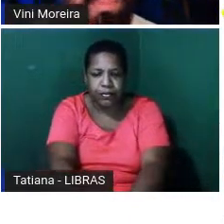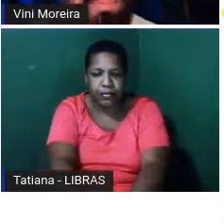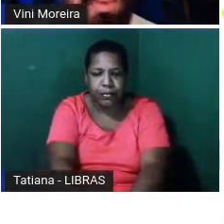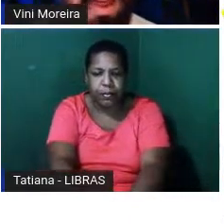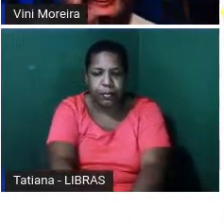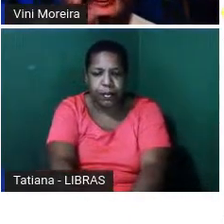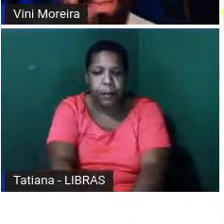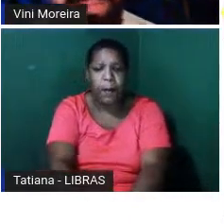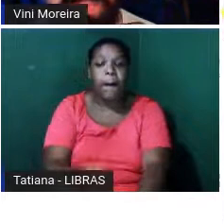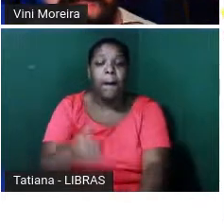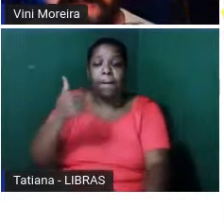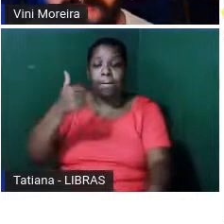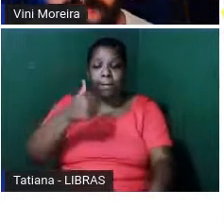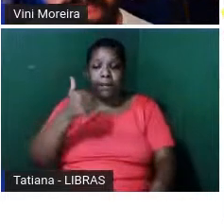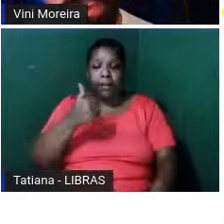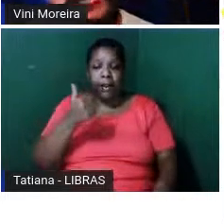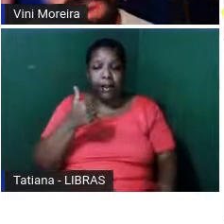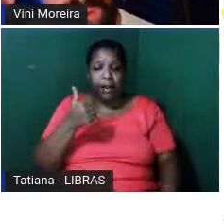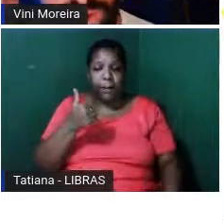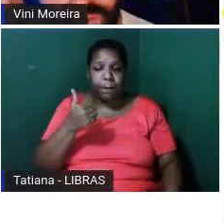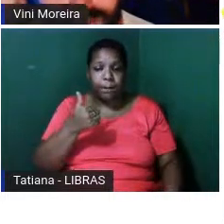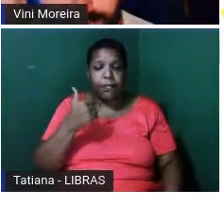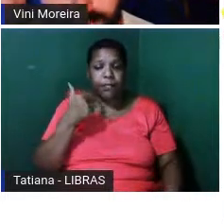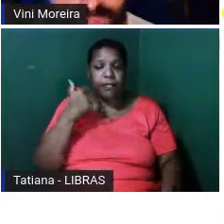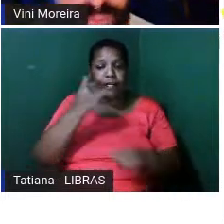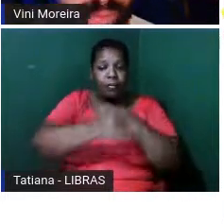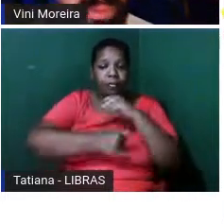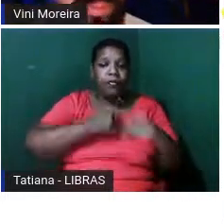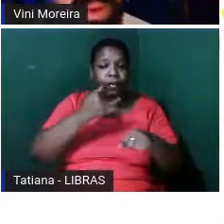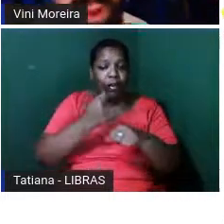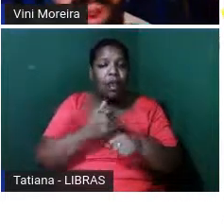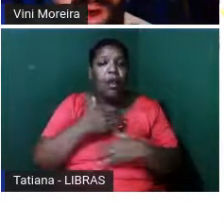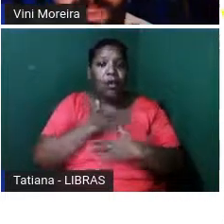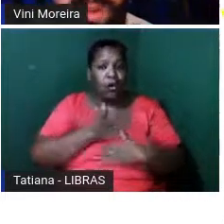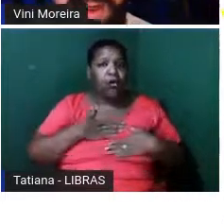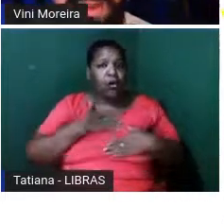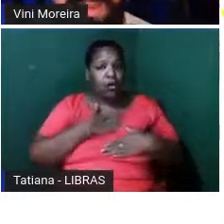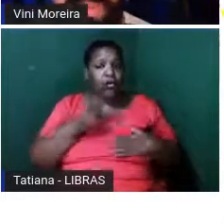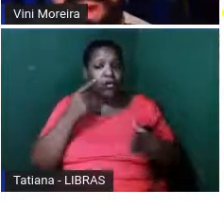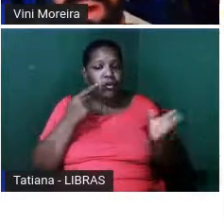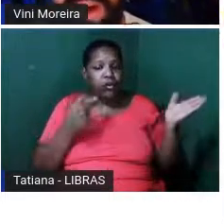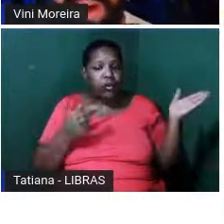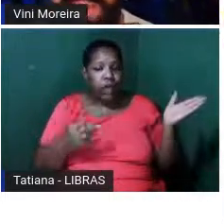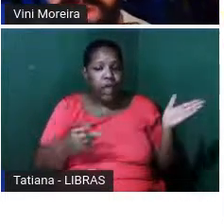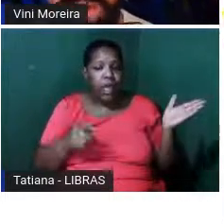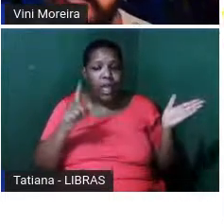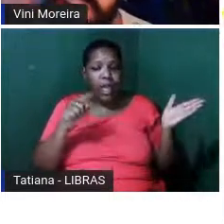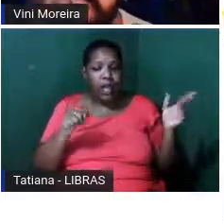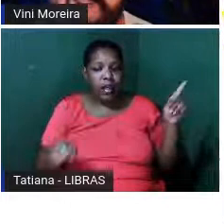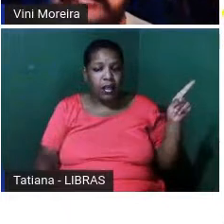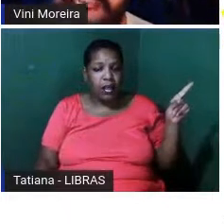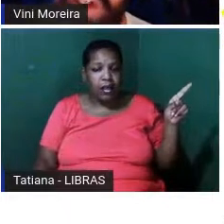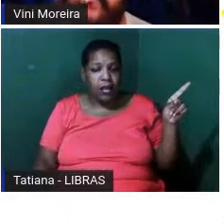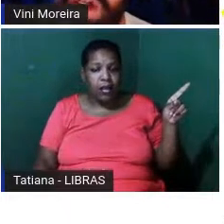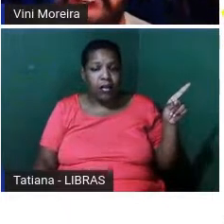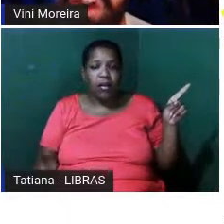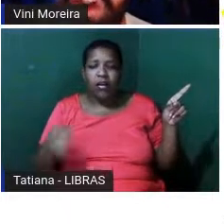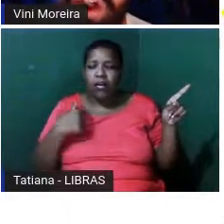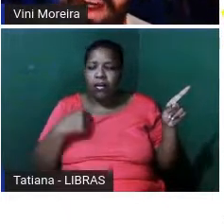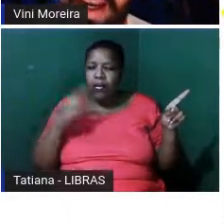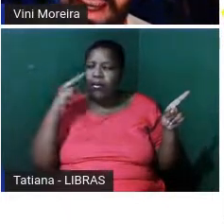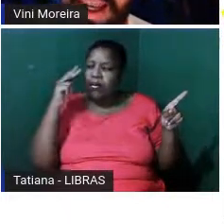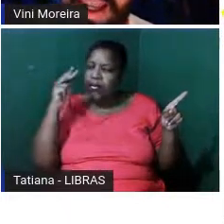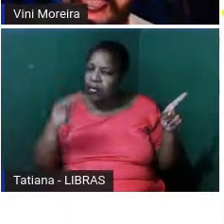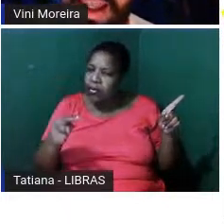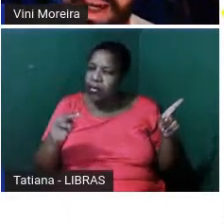a primeira ano primeiro site eu gosto de trazer para todo mundo é o pectus eu porque muitas vezes a gente vai estar digitando